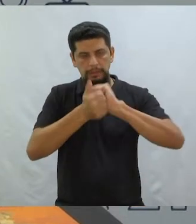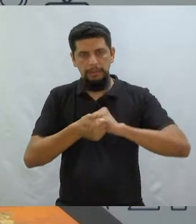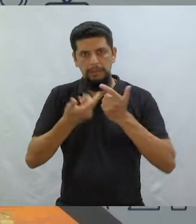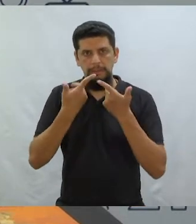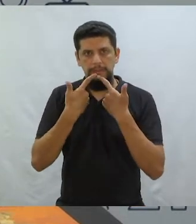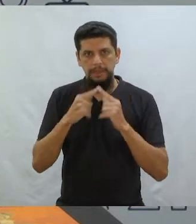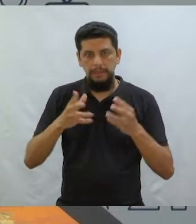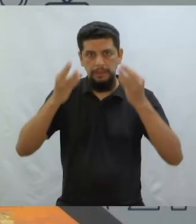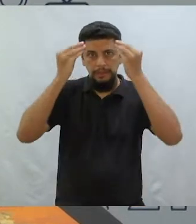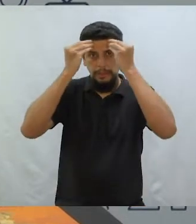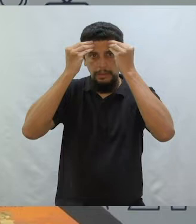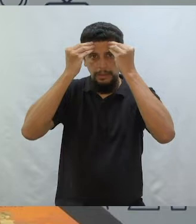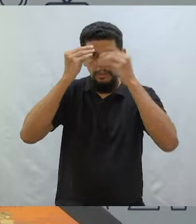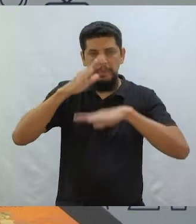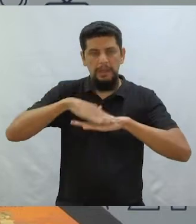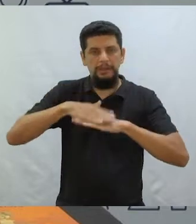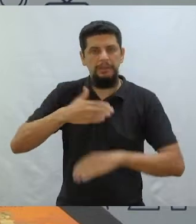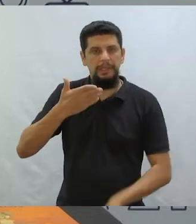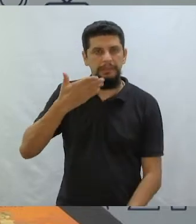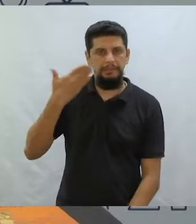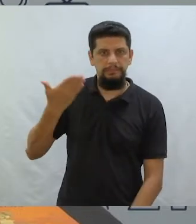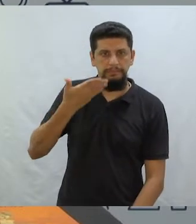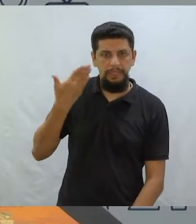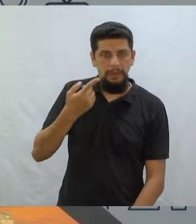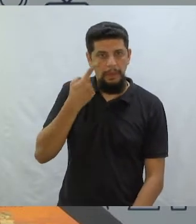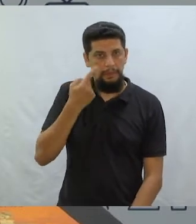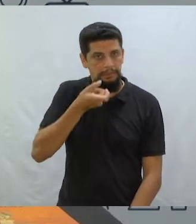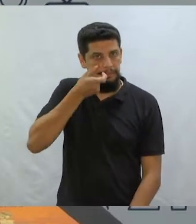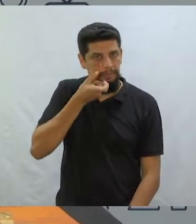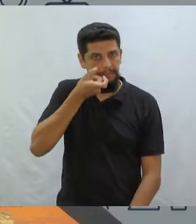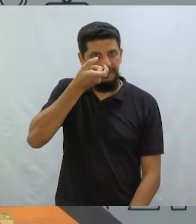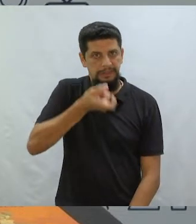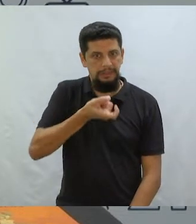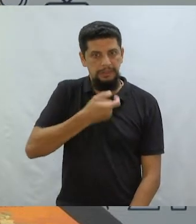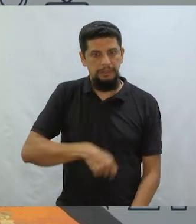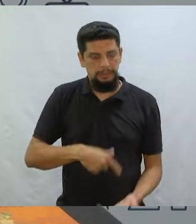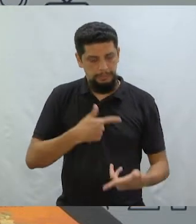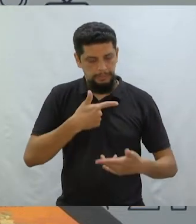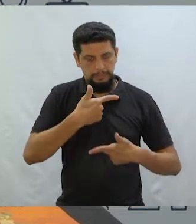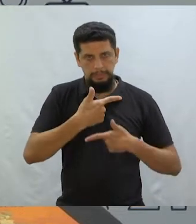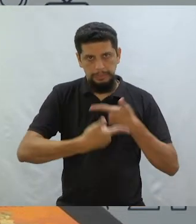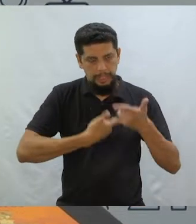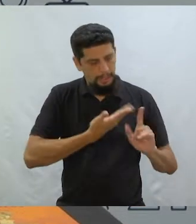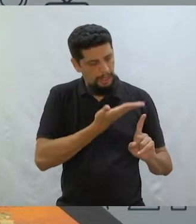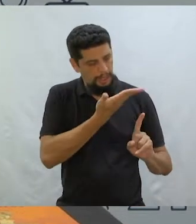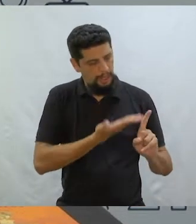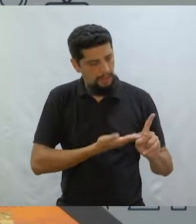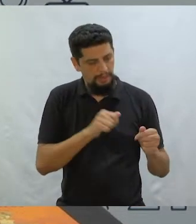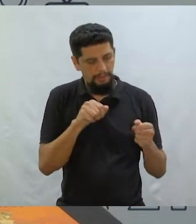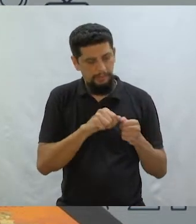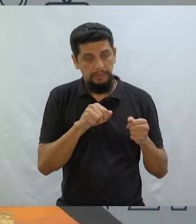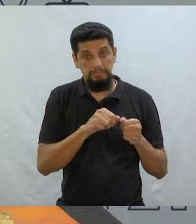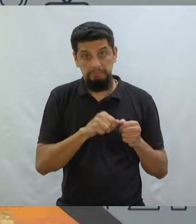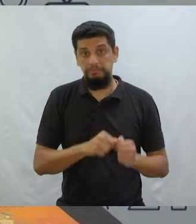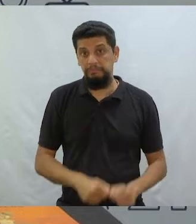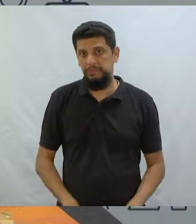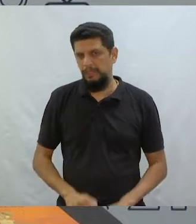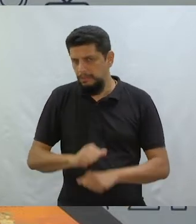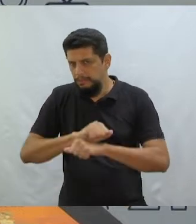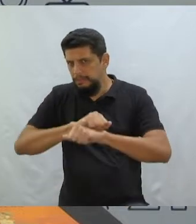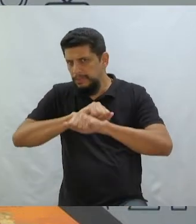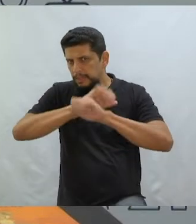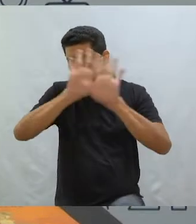linguagem mais acessível Então olha que interessante os trabalhos que a rut rocha faz